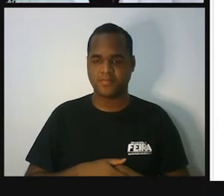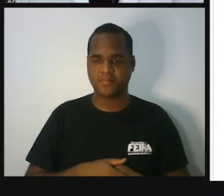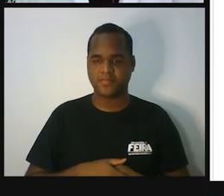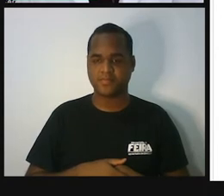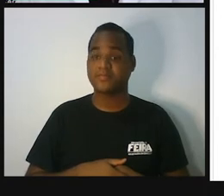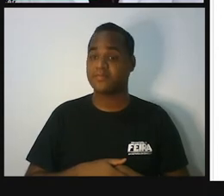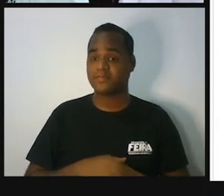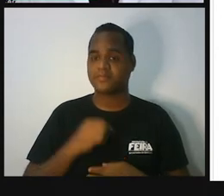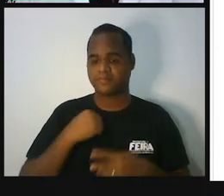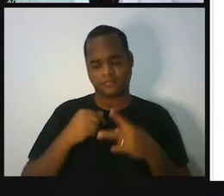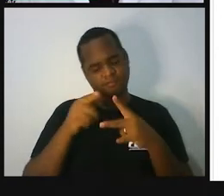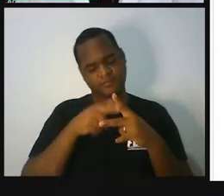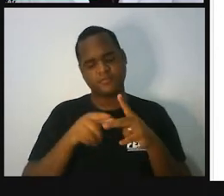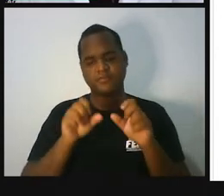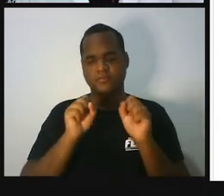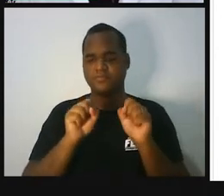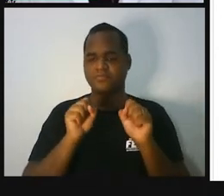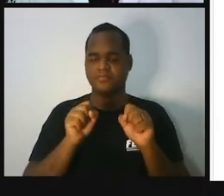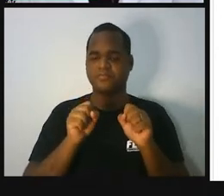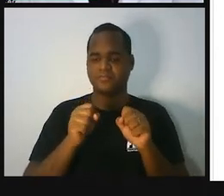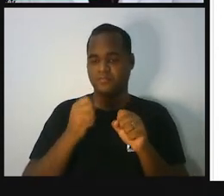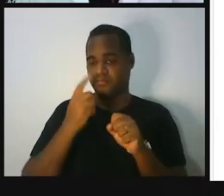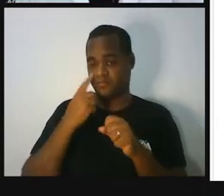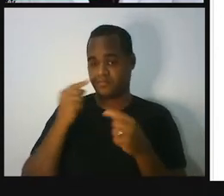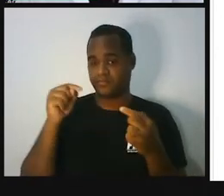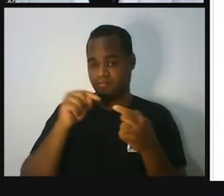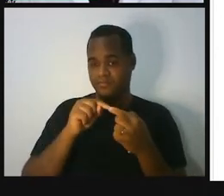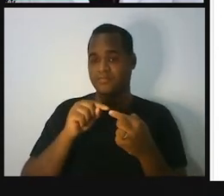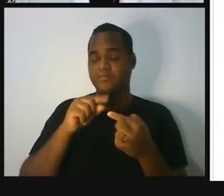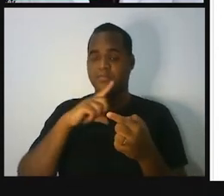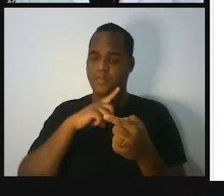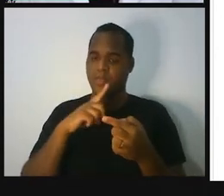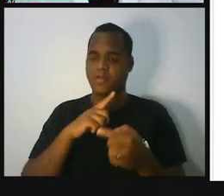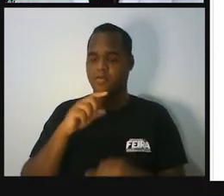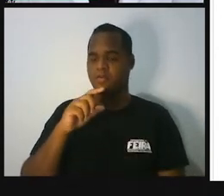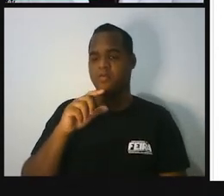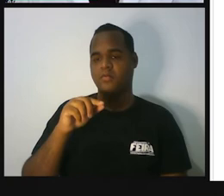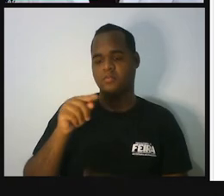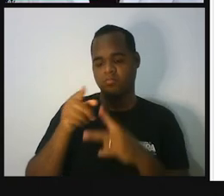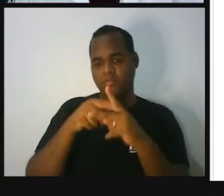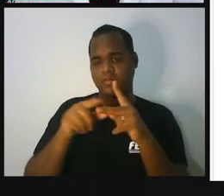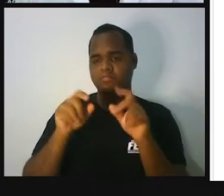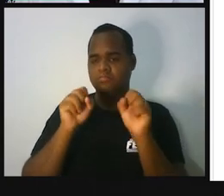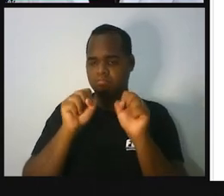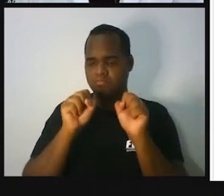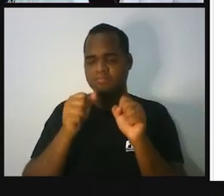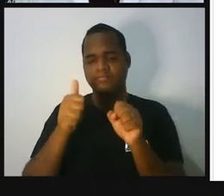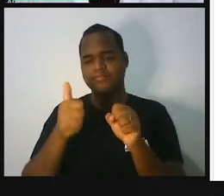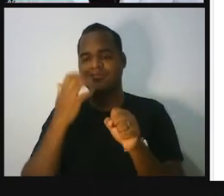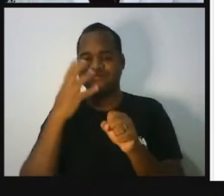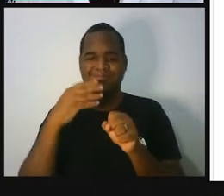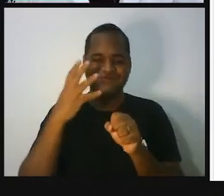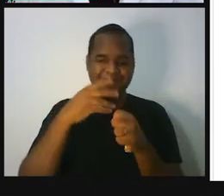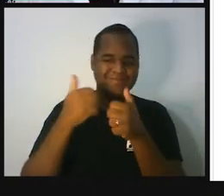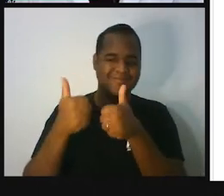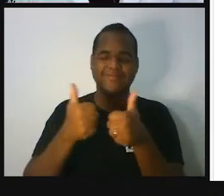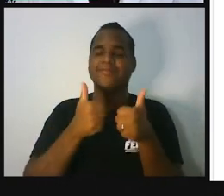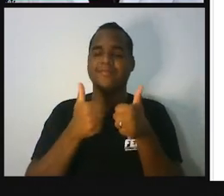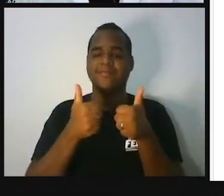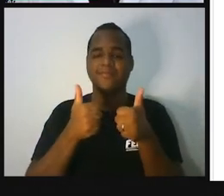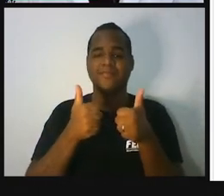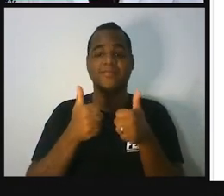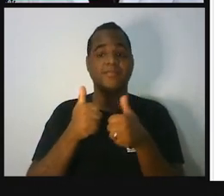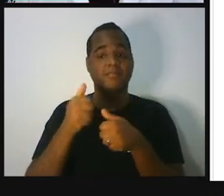pontinhos lá e aí a gente tem o ângulo feito bonitinho ó esse